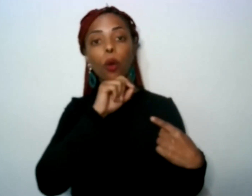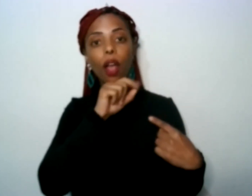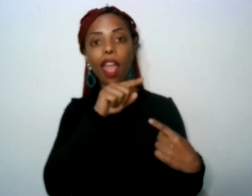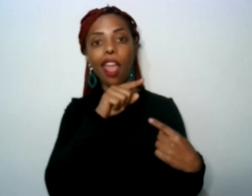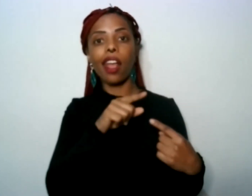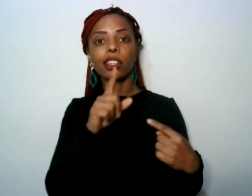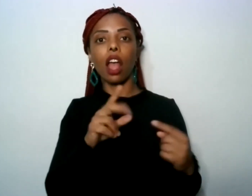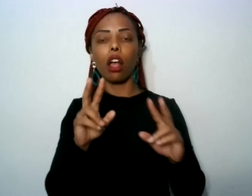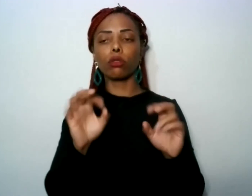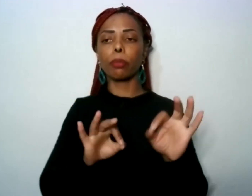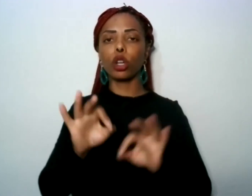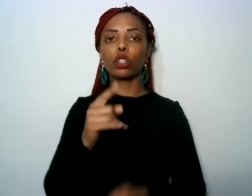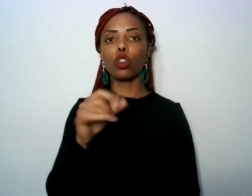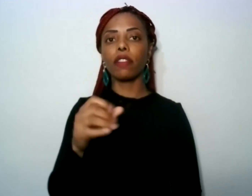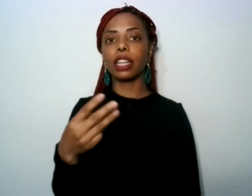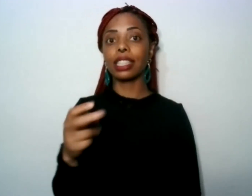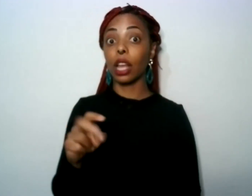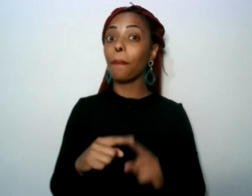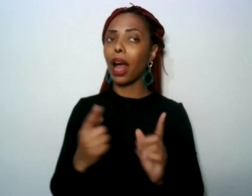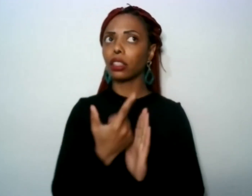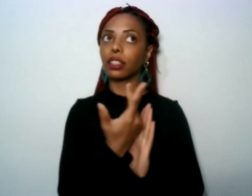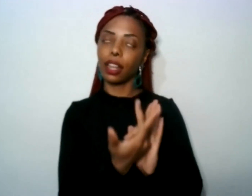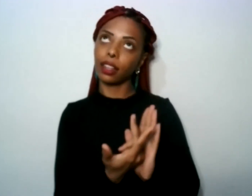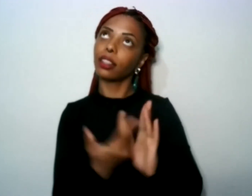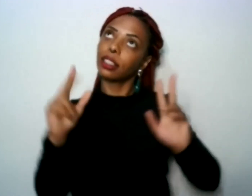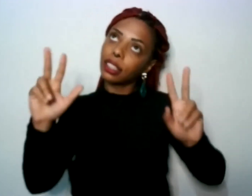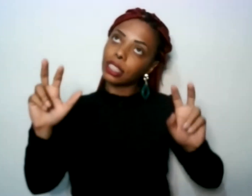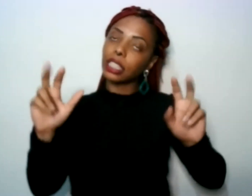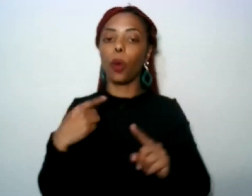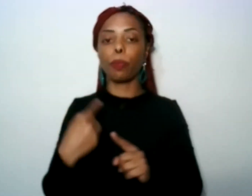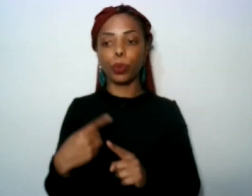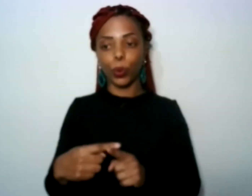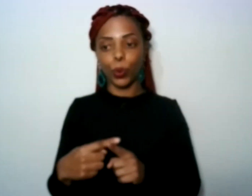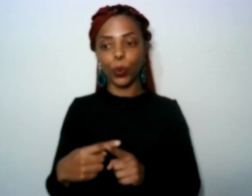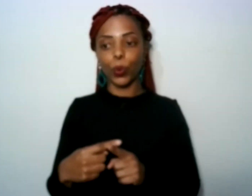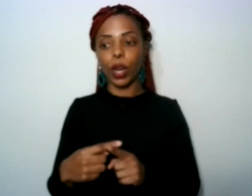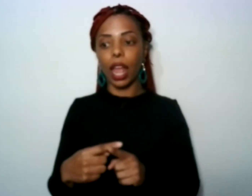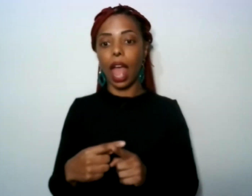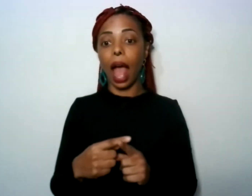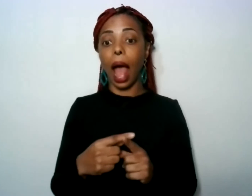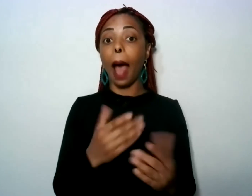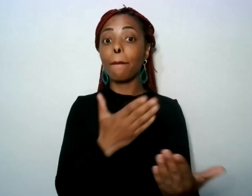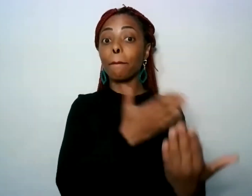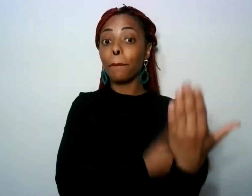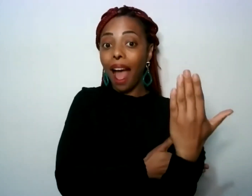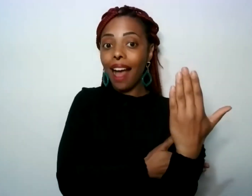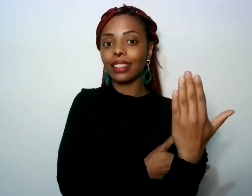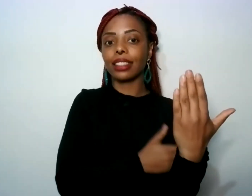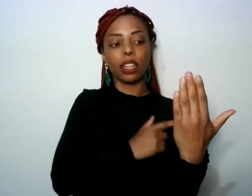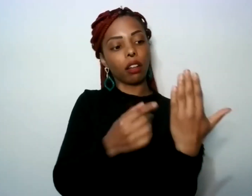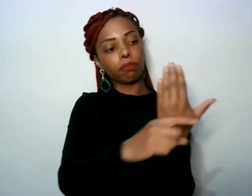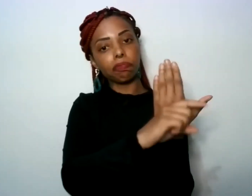os desenhos aspas porque na verdade a pasta tem a data de 1935